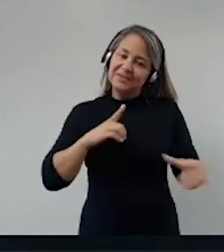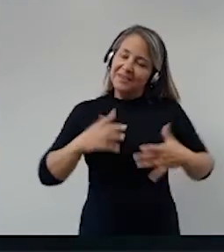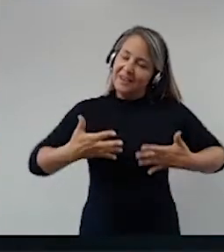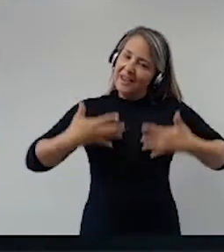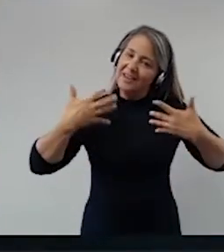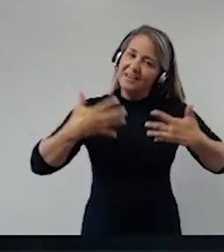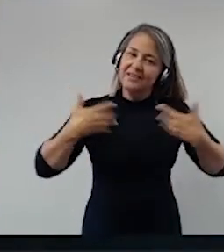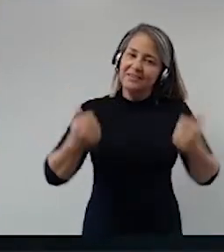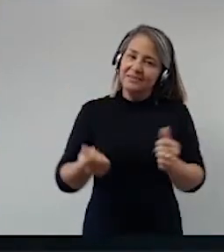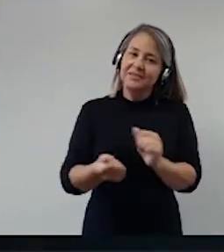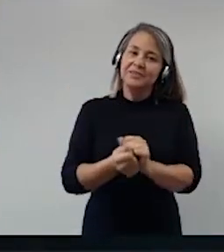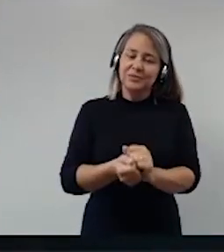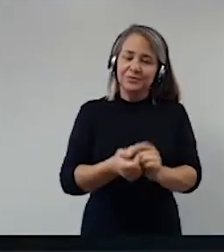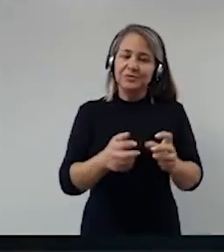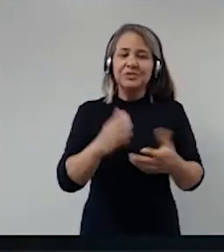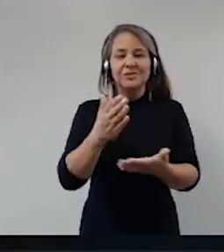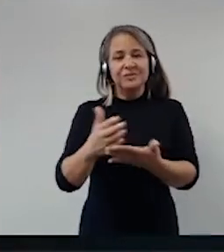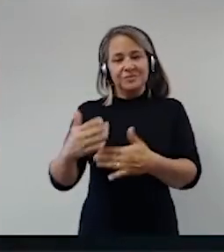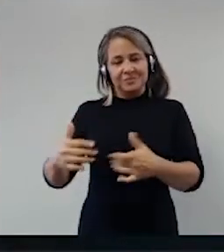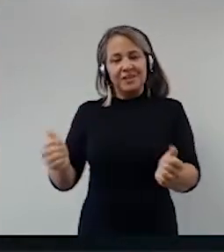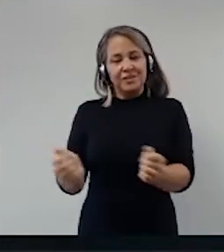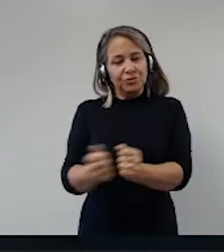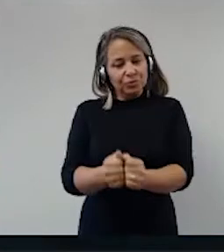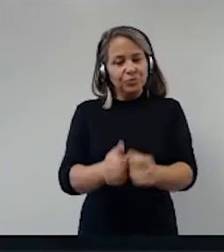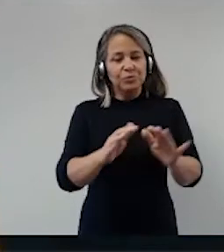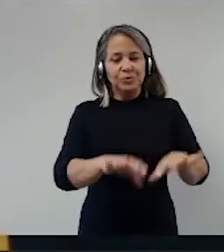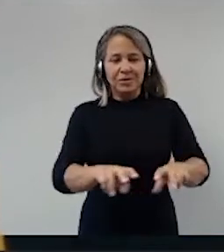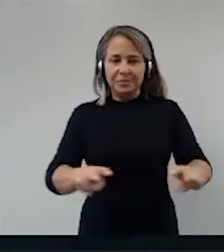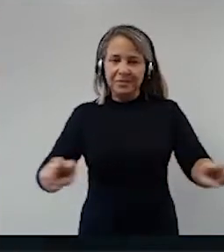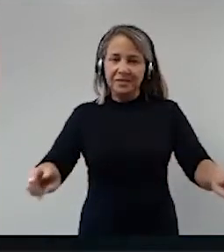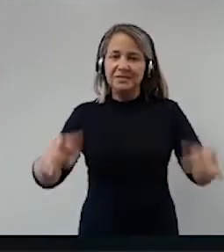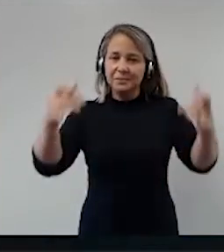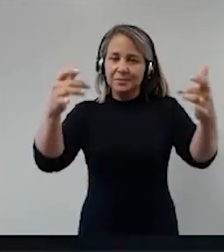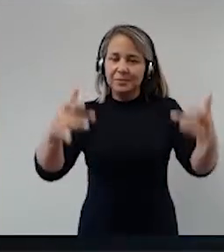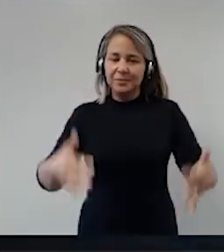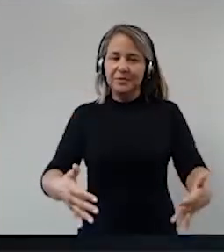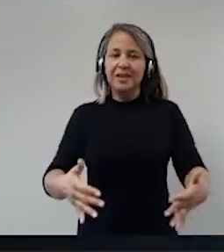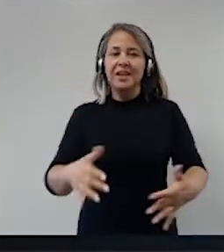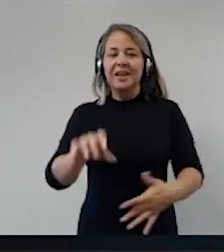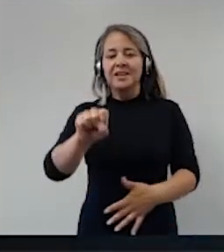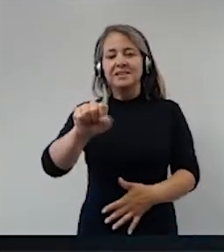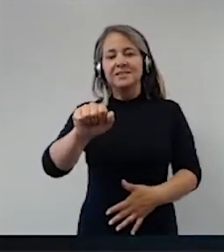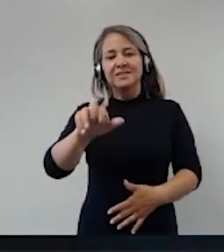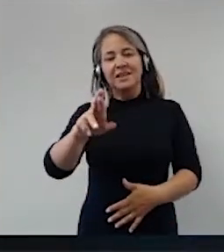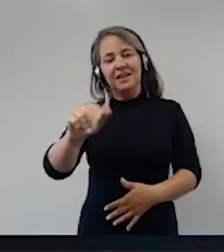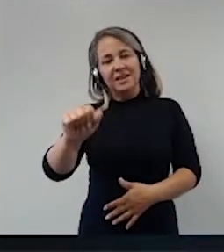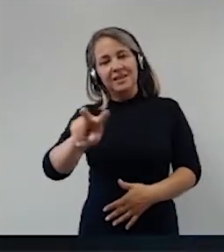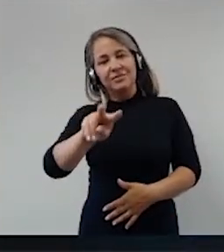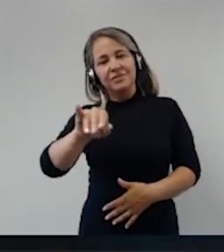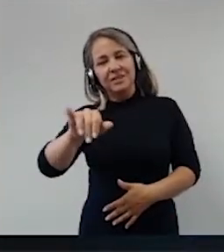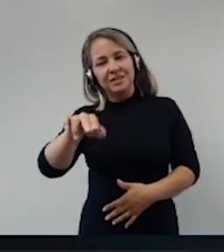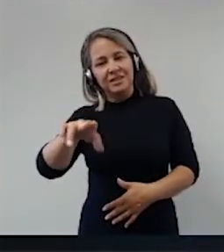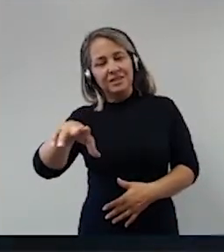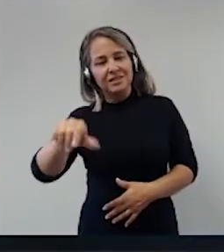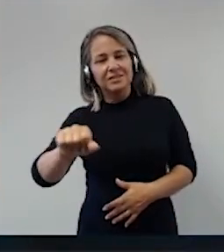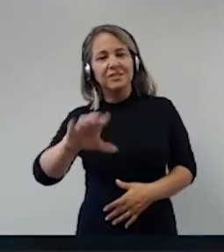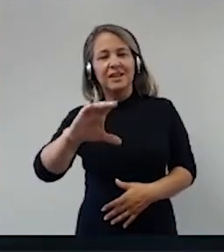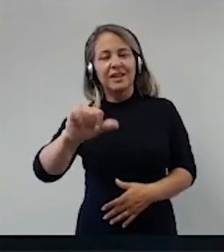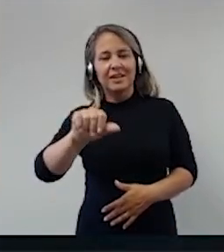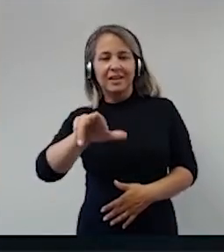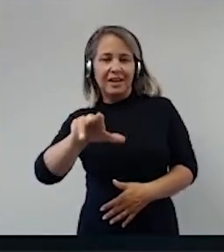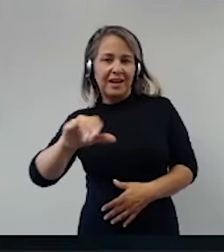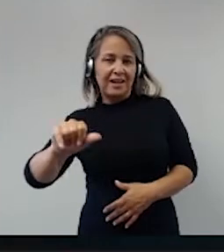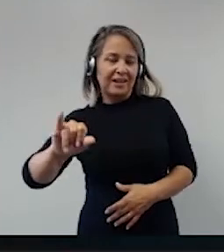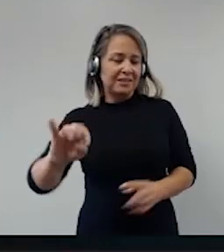o prazer de dividir essa mesa, Cacai, Dionis, Sara e você, Vinícius. Muito obrigada, é um prazer estar aqui com